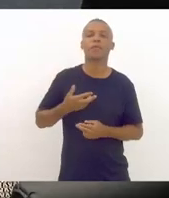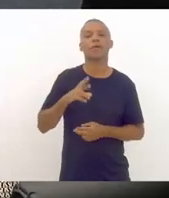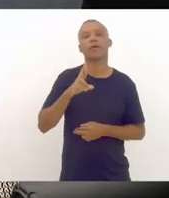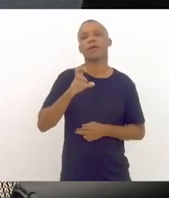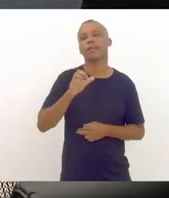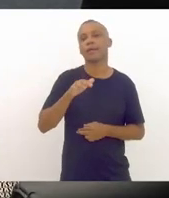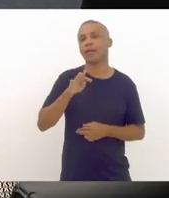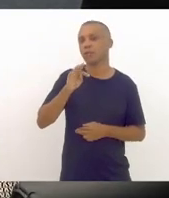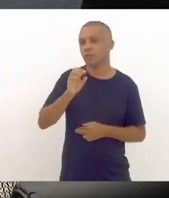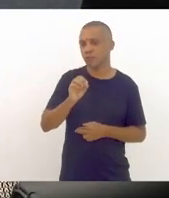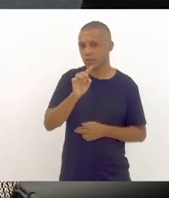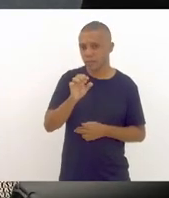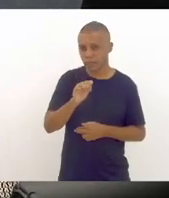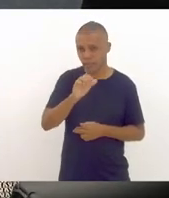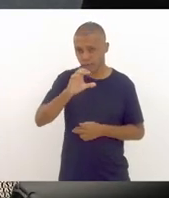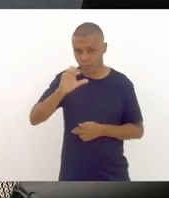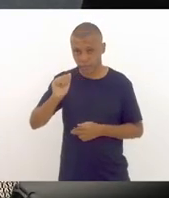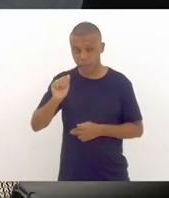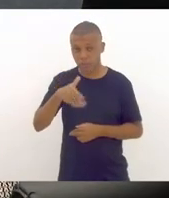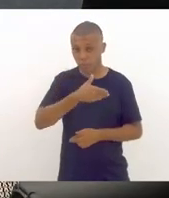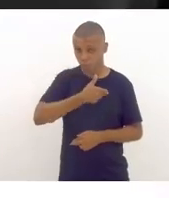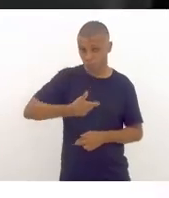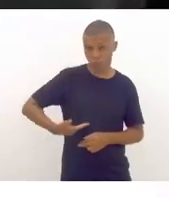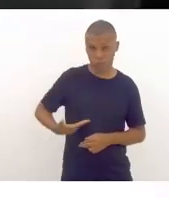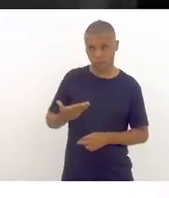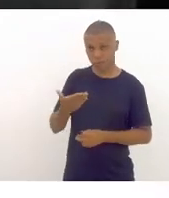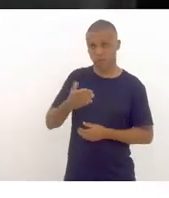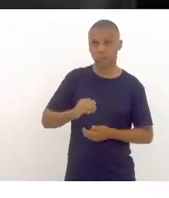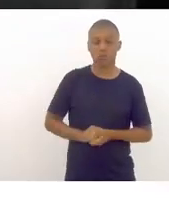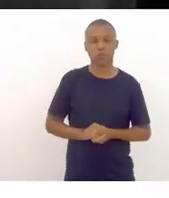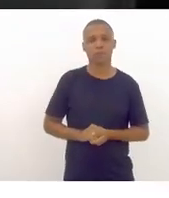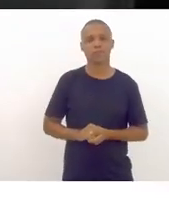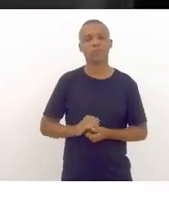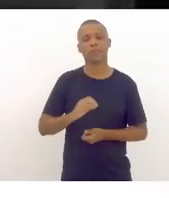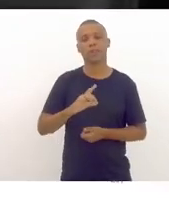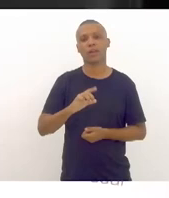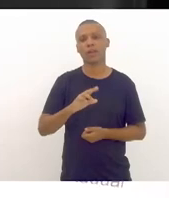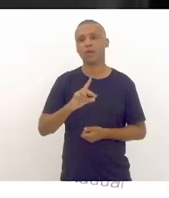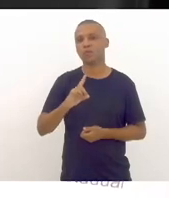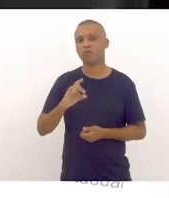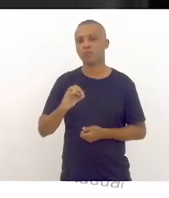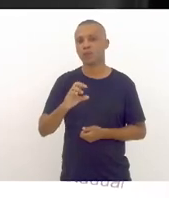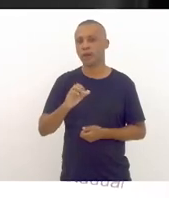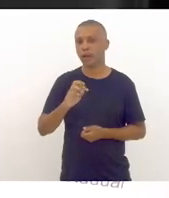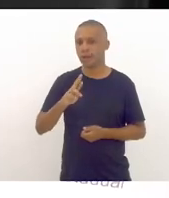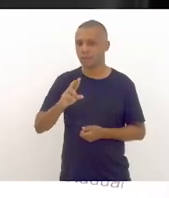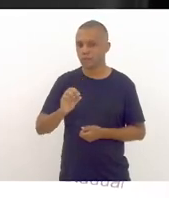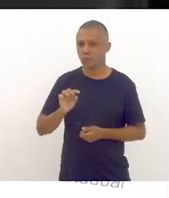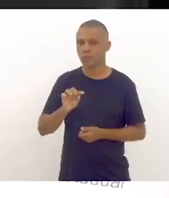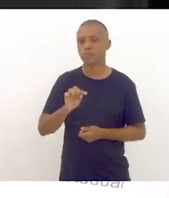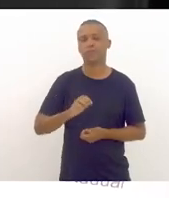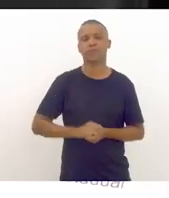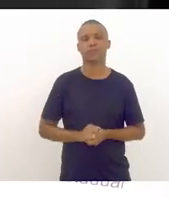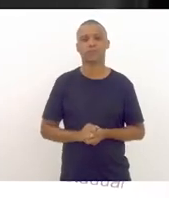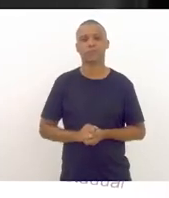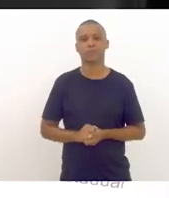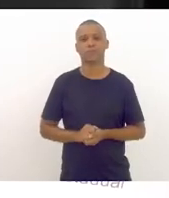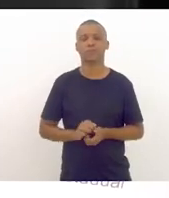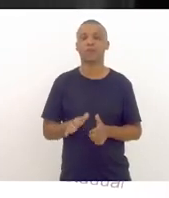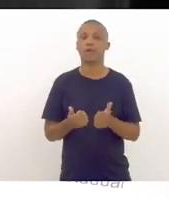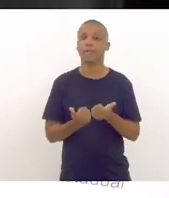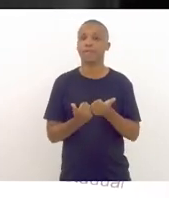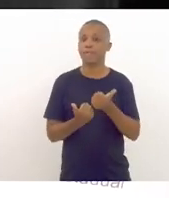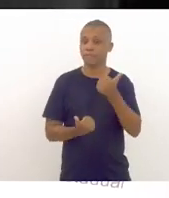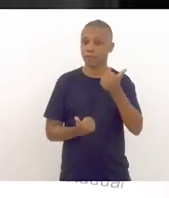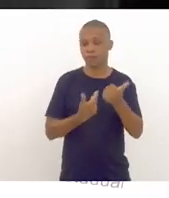Zacca, nosso governador Cláudio Castro, nosso governador, vice-governador